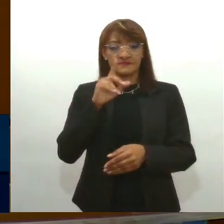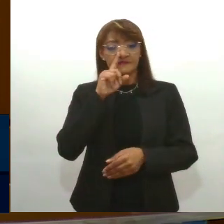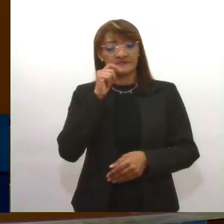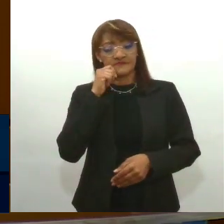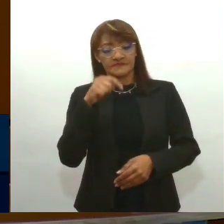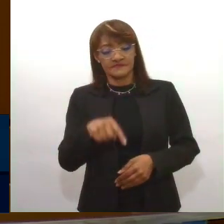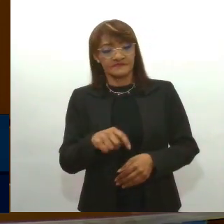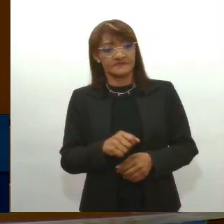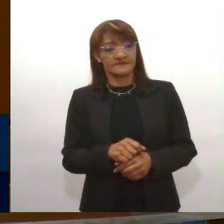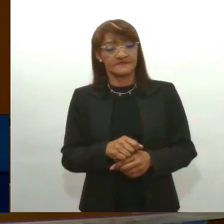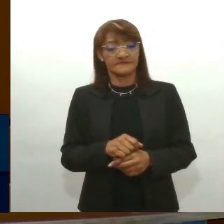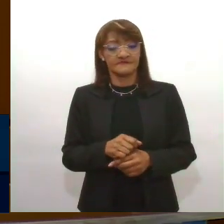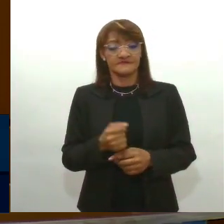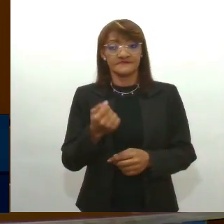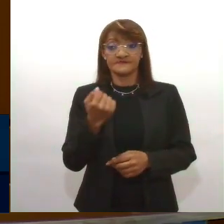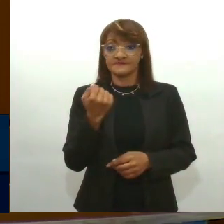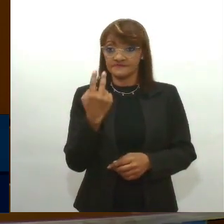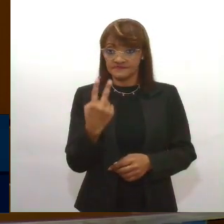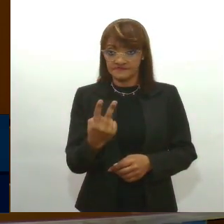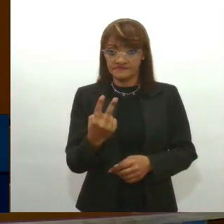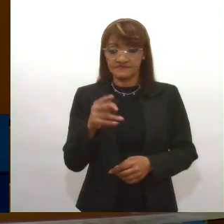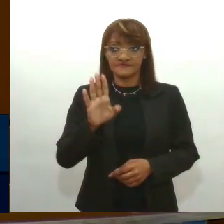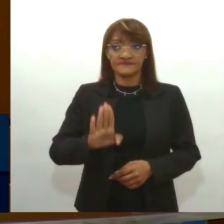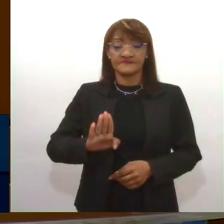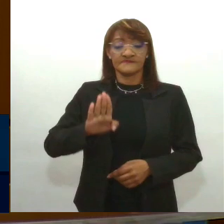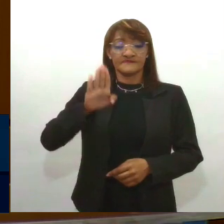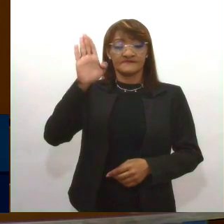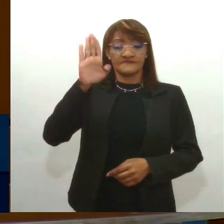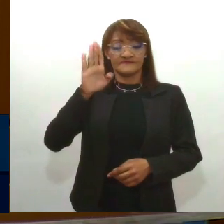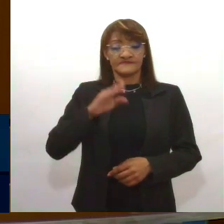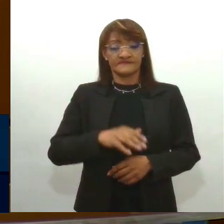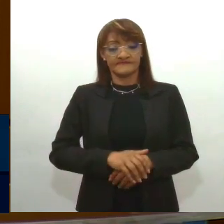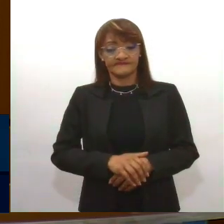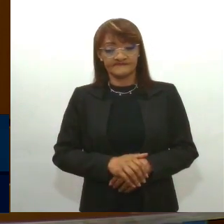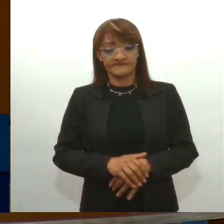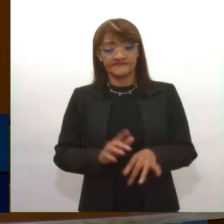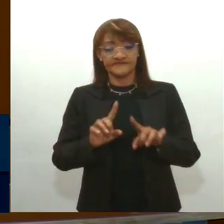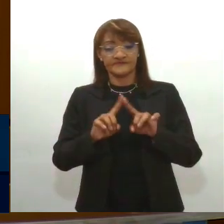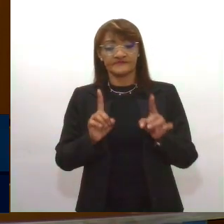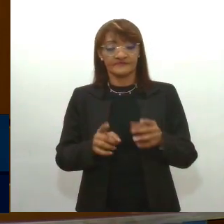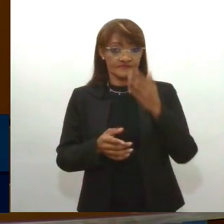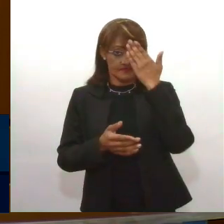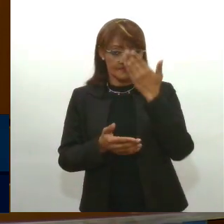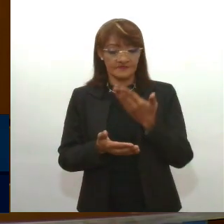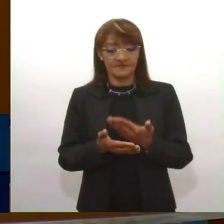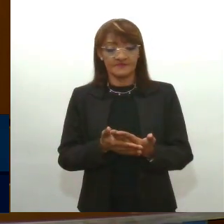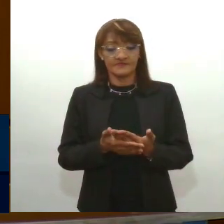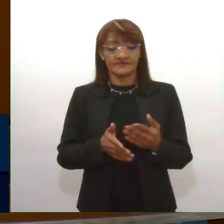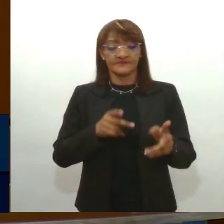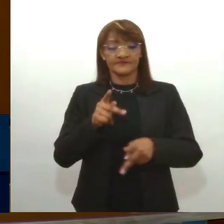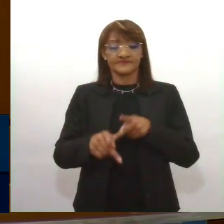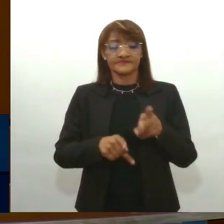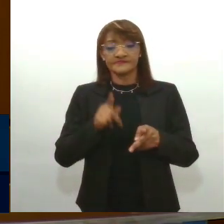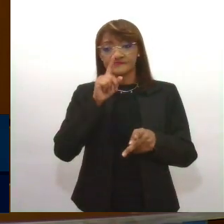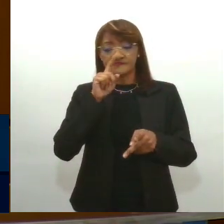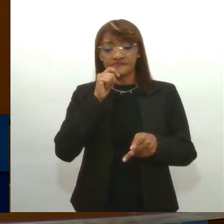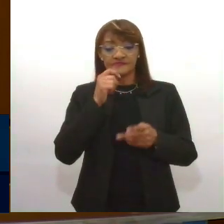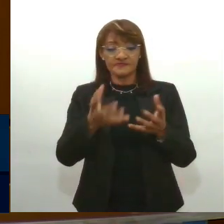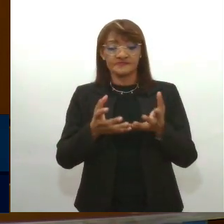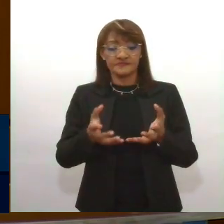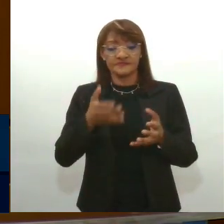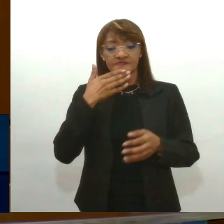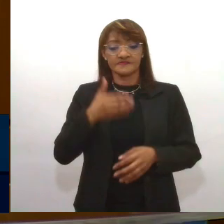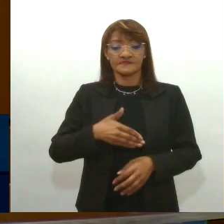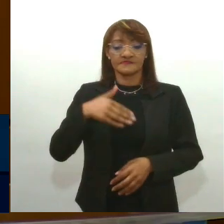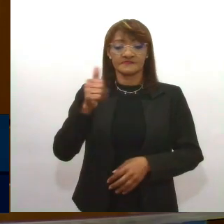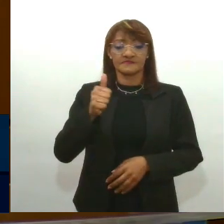concorrendo com qualidade para isso mas acredito que Aracaju que é o melhor paracaju alguém que tenha eh